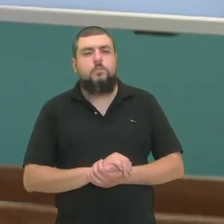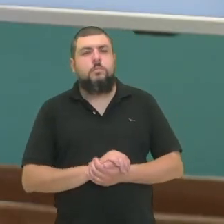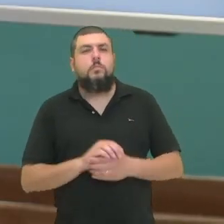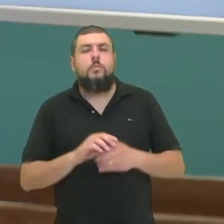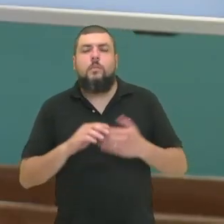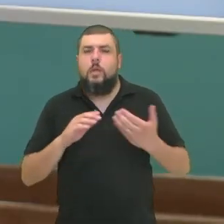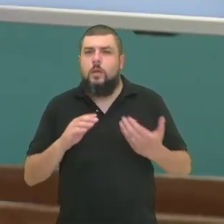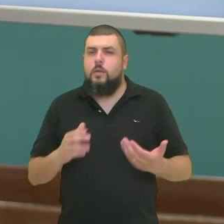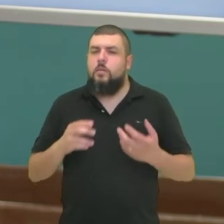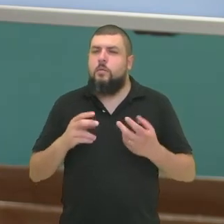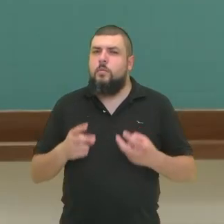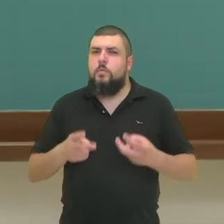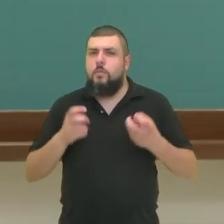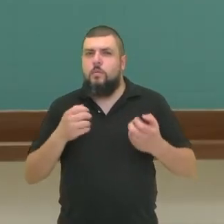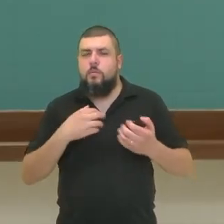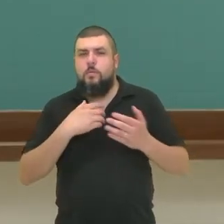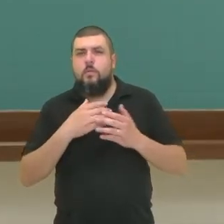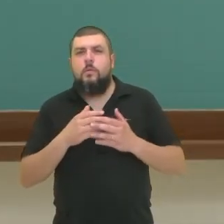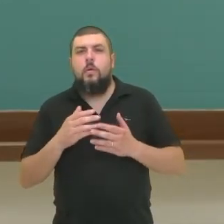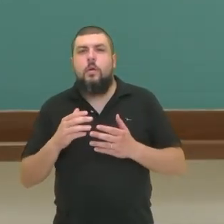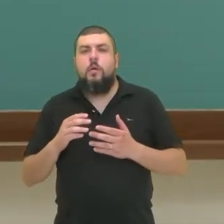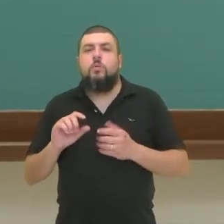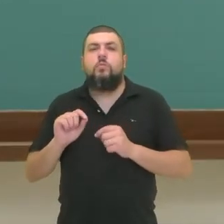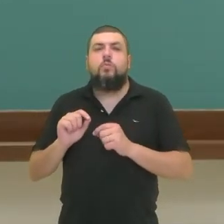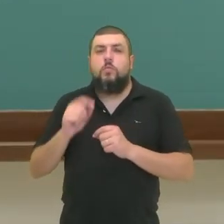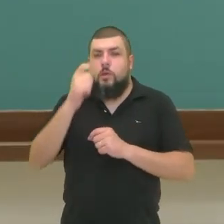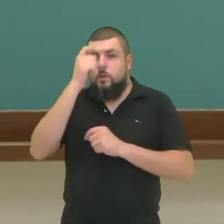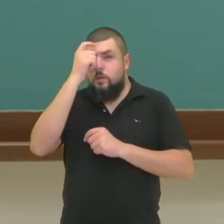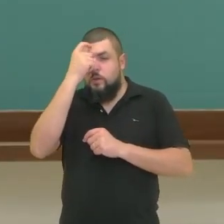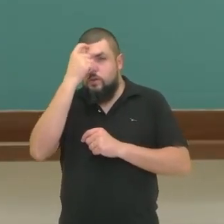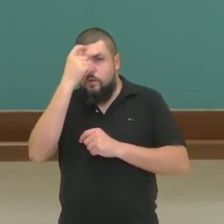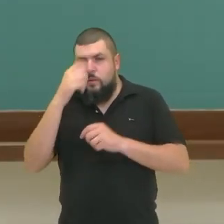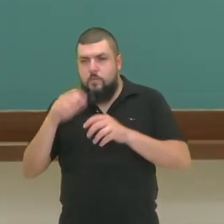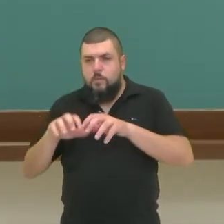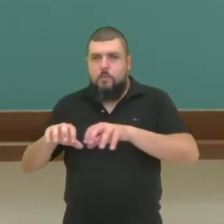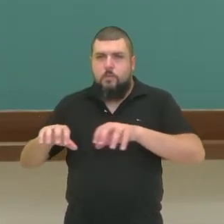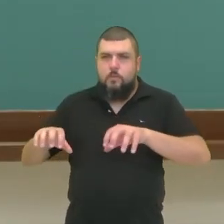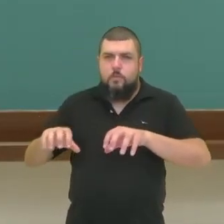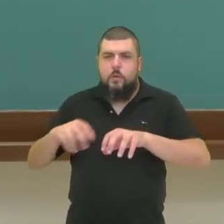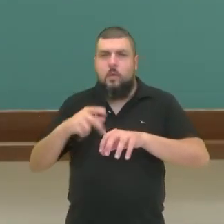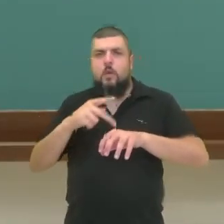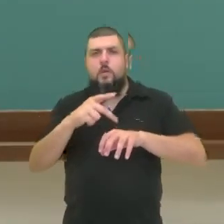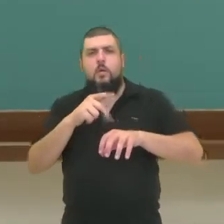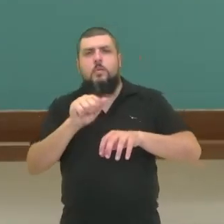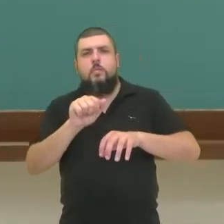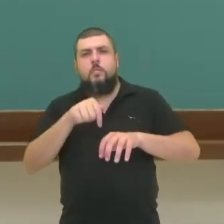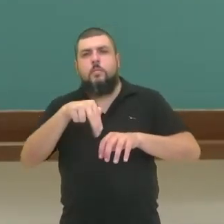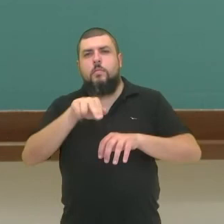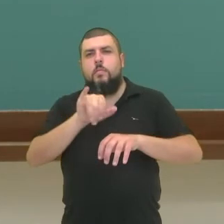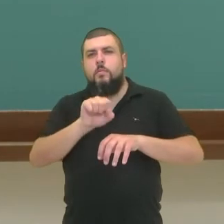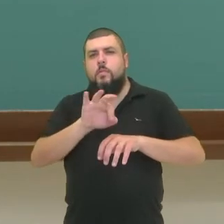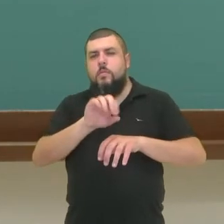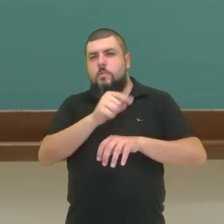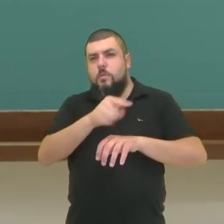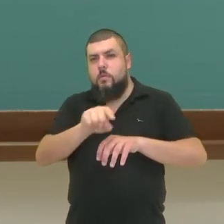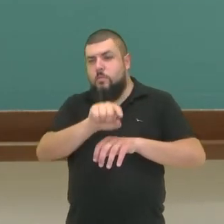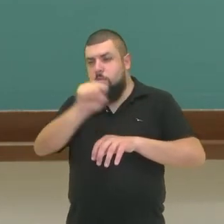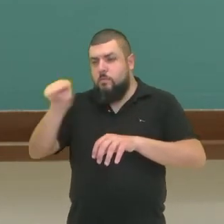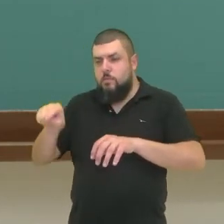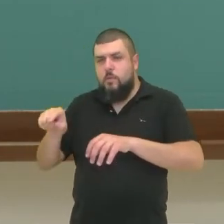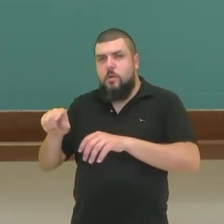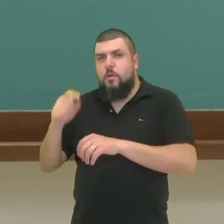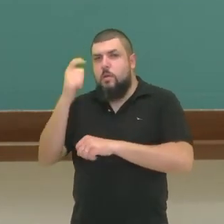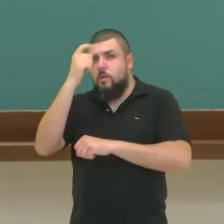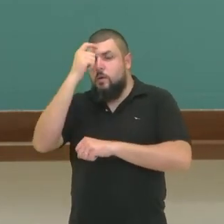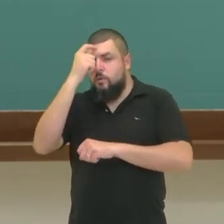ali nós vimos 2 Índias se separarem, Paquistão e Índia. E aí começa